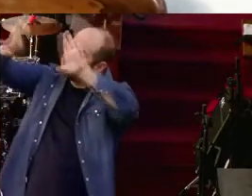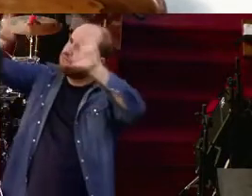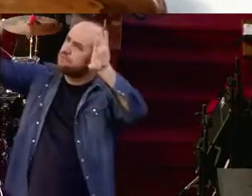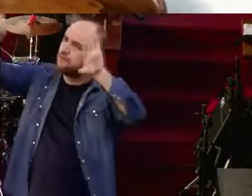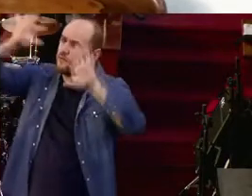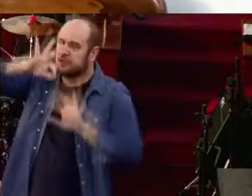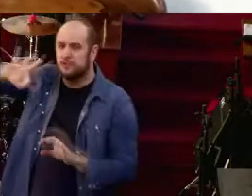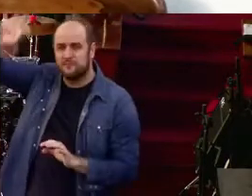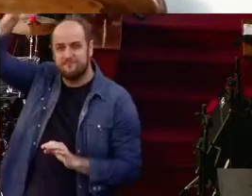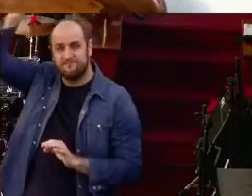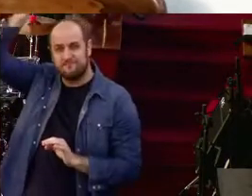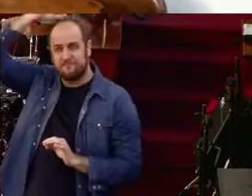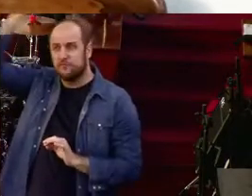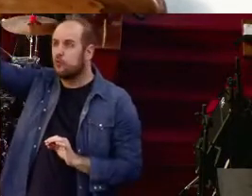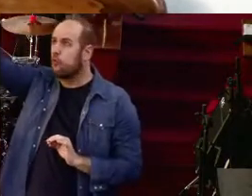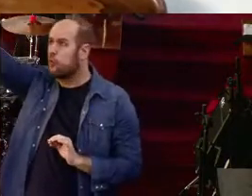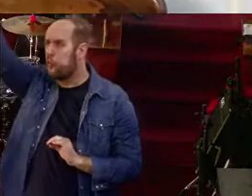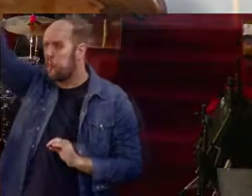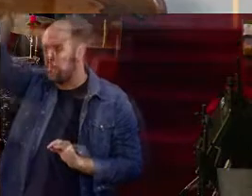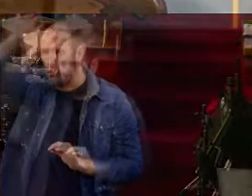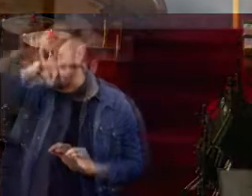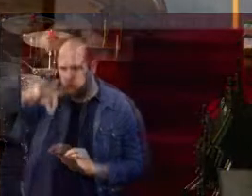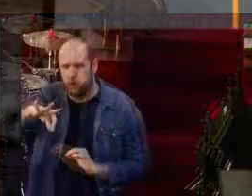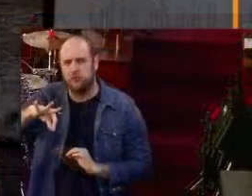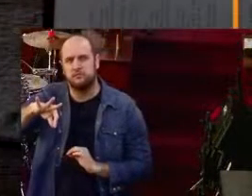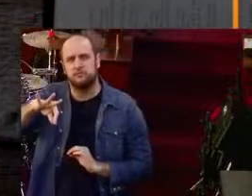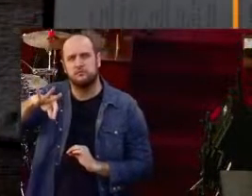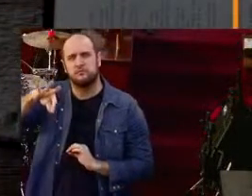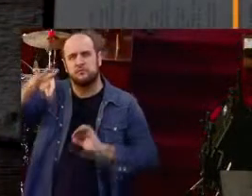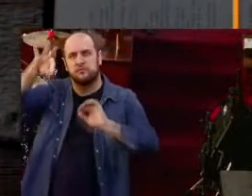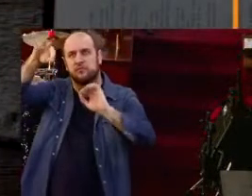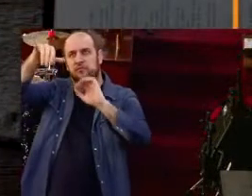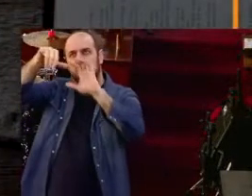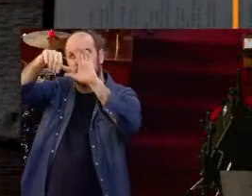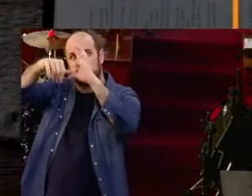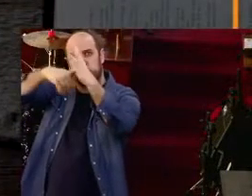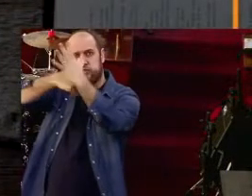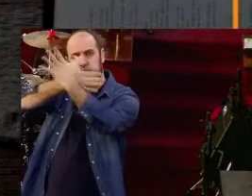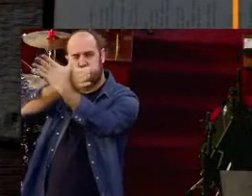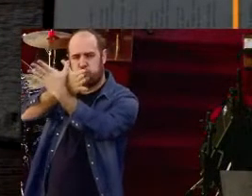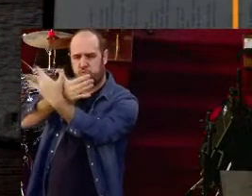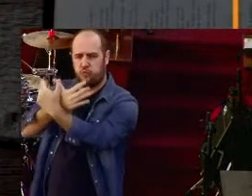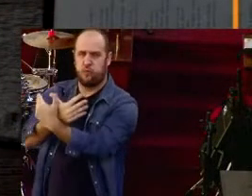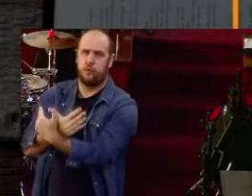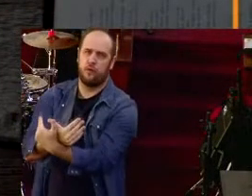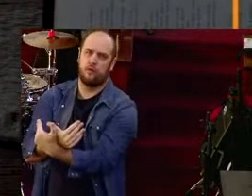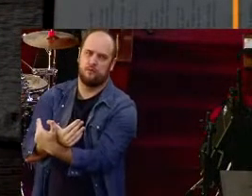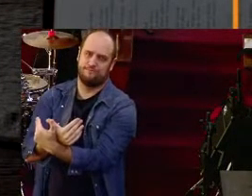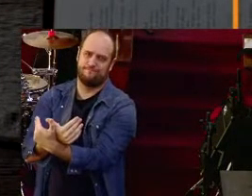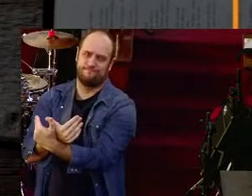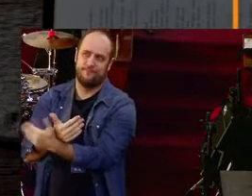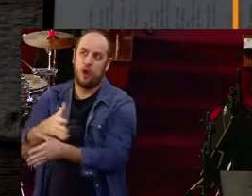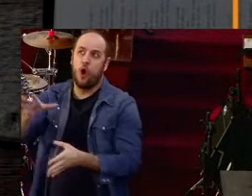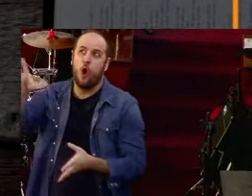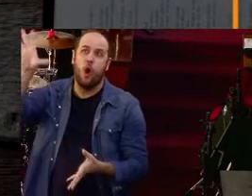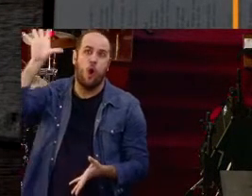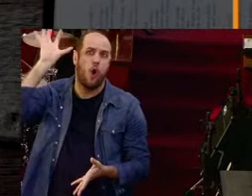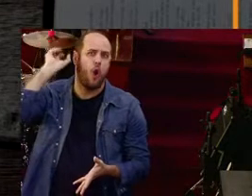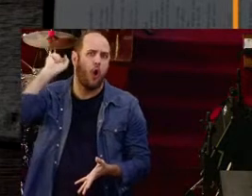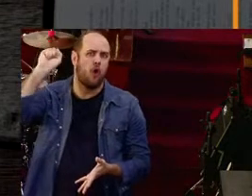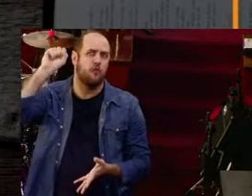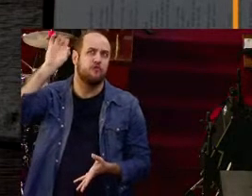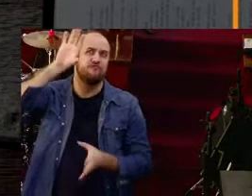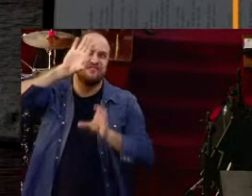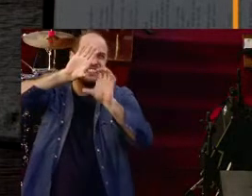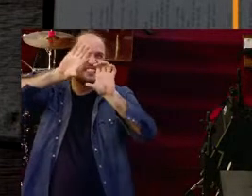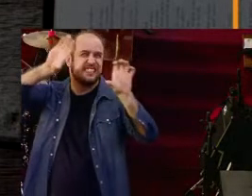Espírito Santo desceu sobre ele em forma corpórea, como pomba. E ouviu-se uma voz do